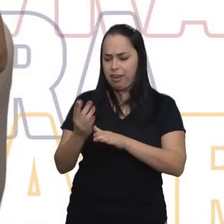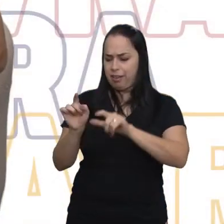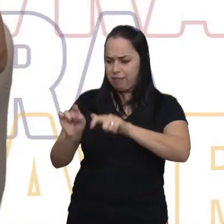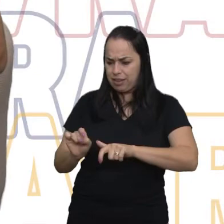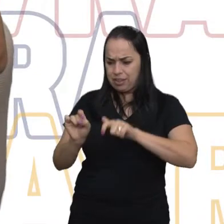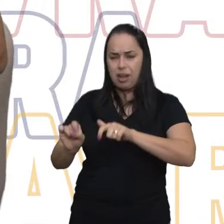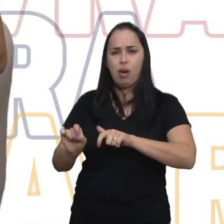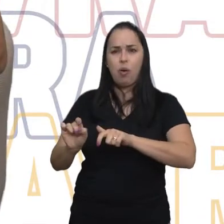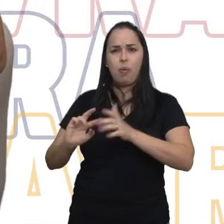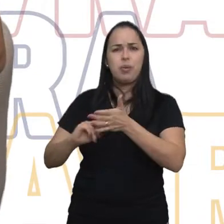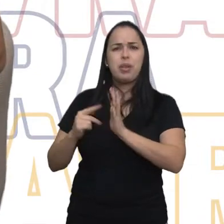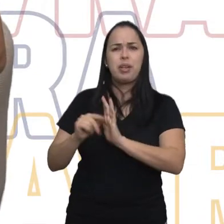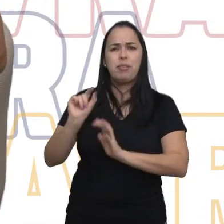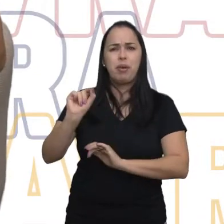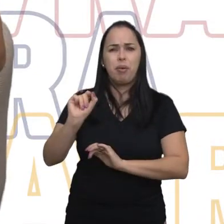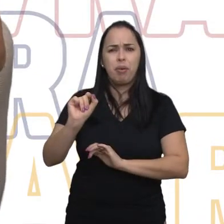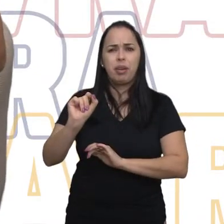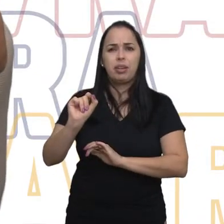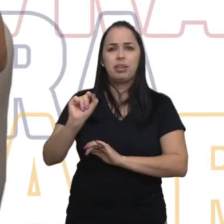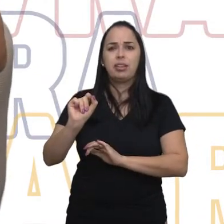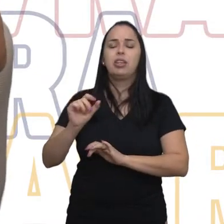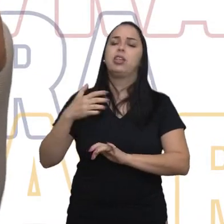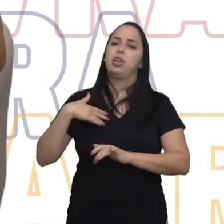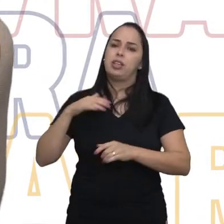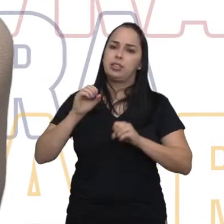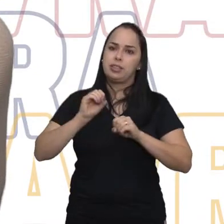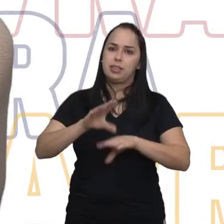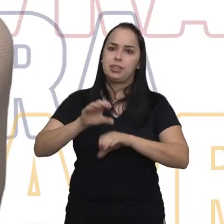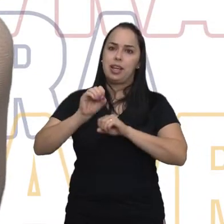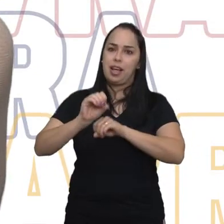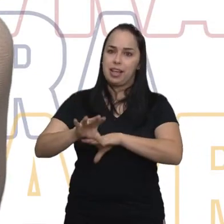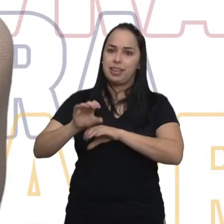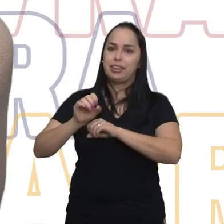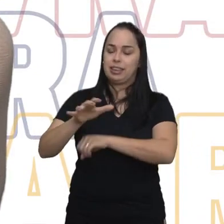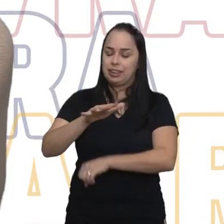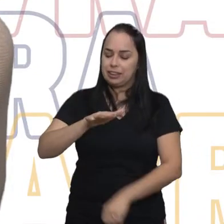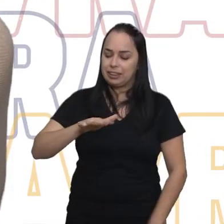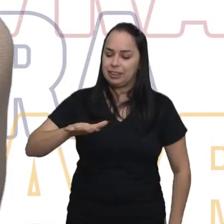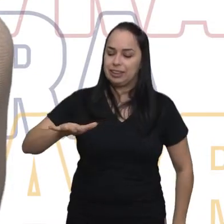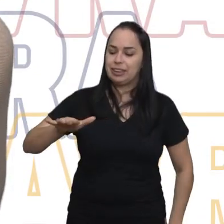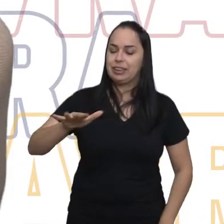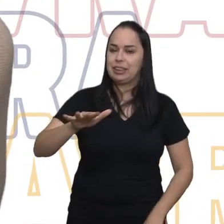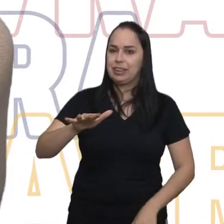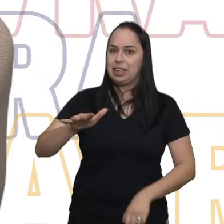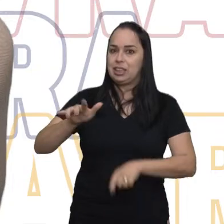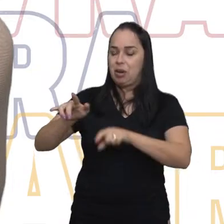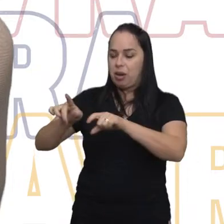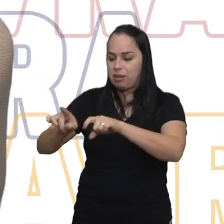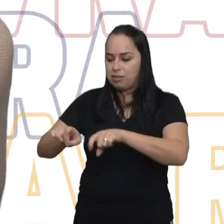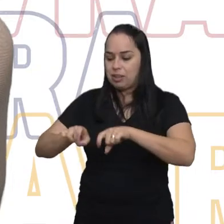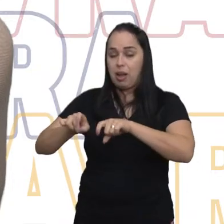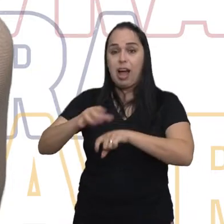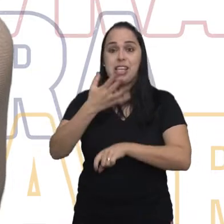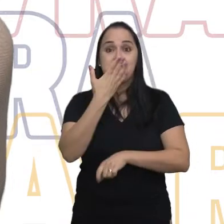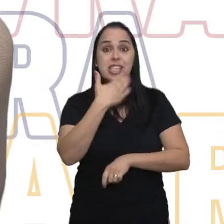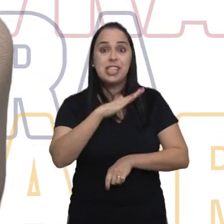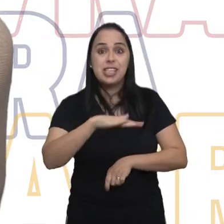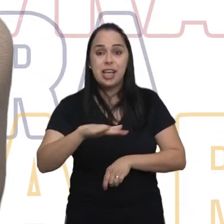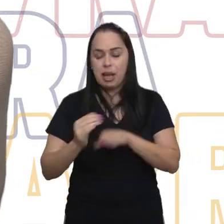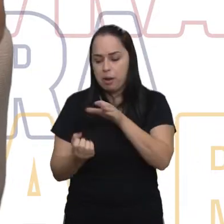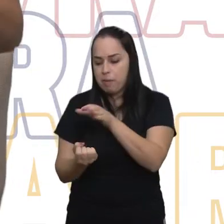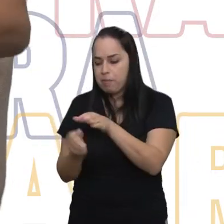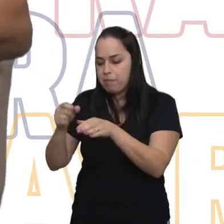isso? Dentro da literatura, a gente trabalha o campo, então eles plantaram mudinha